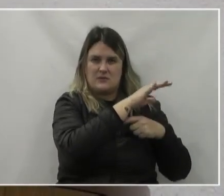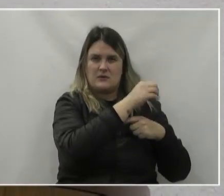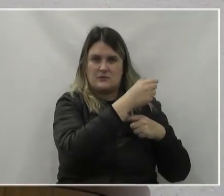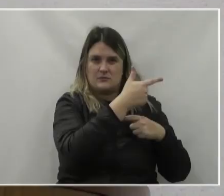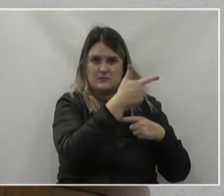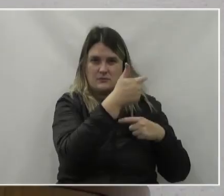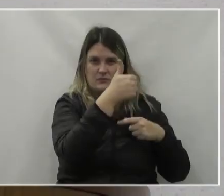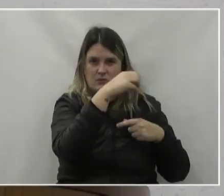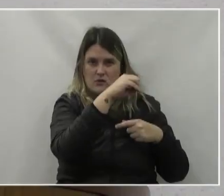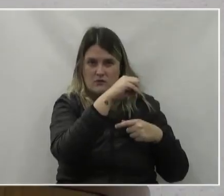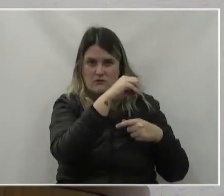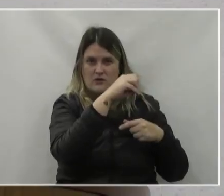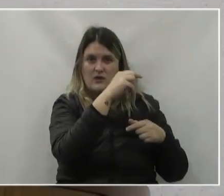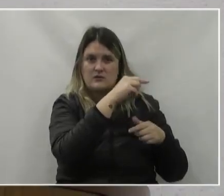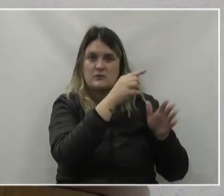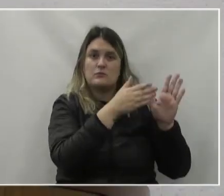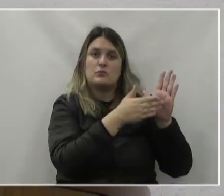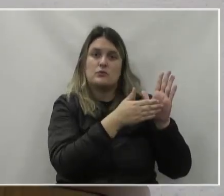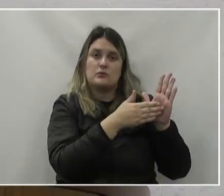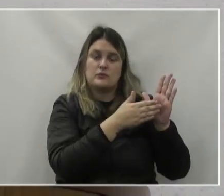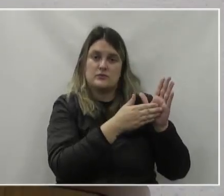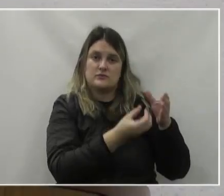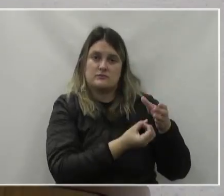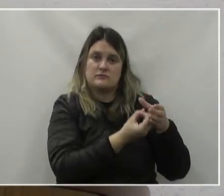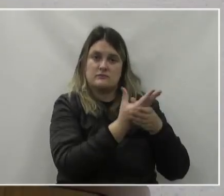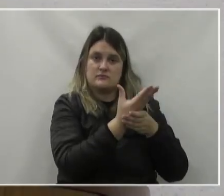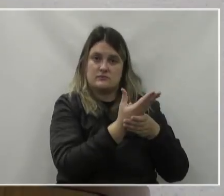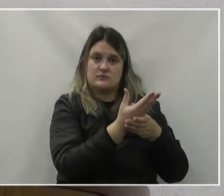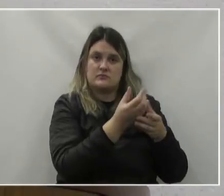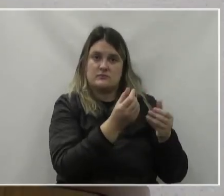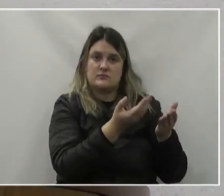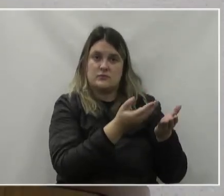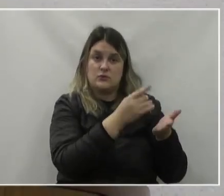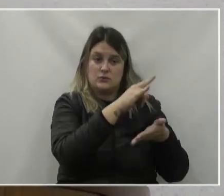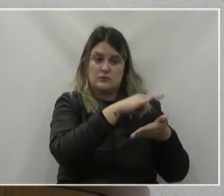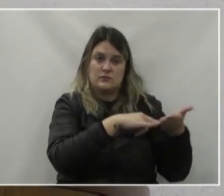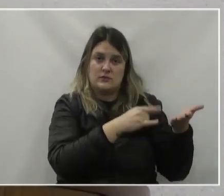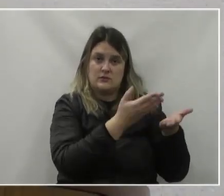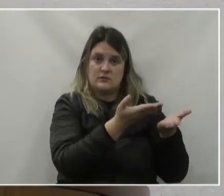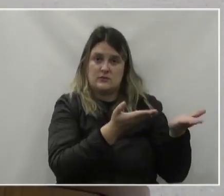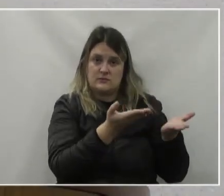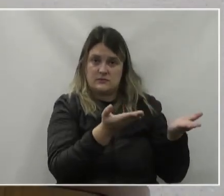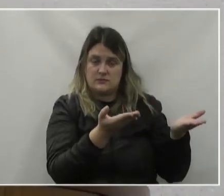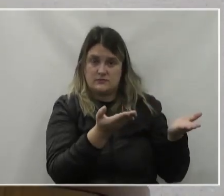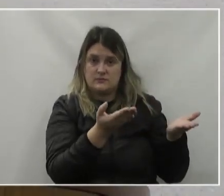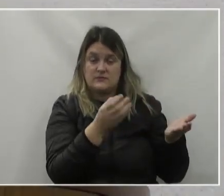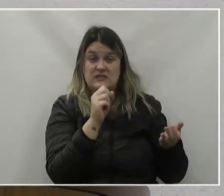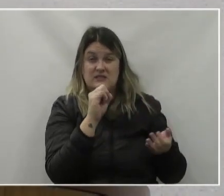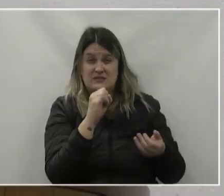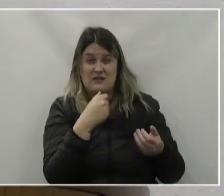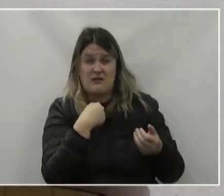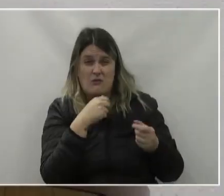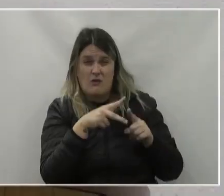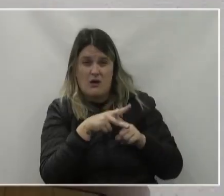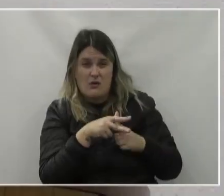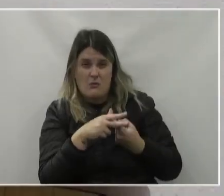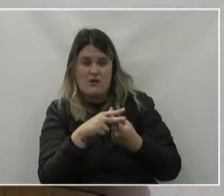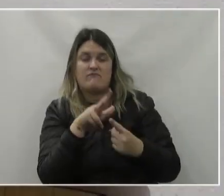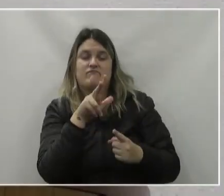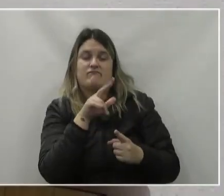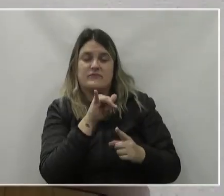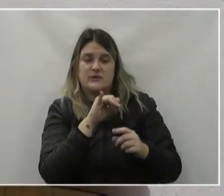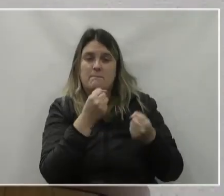que é a data em que a proposta foi colocada na licitação. Então, isso, se eu fizer a correção, vai